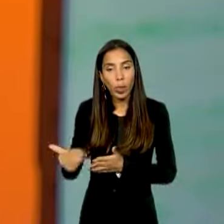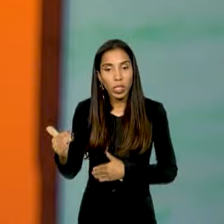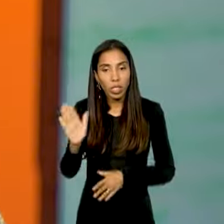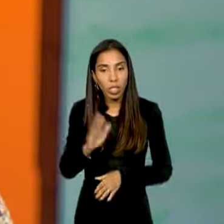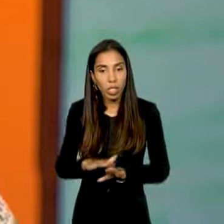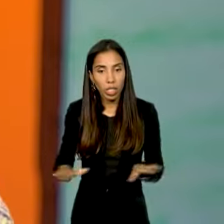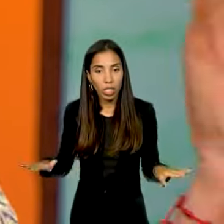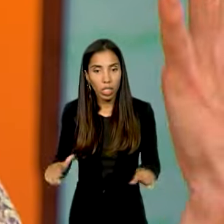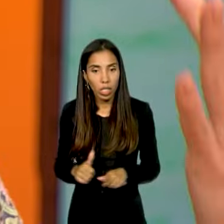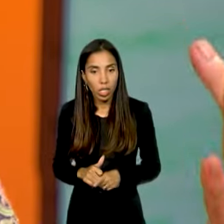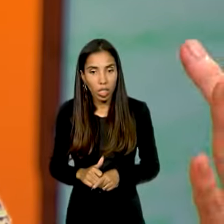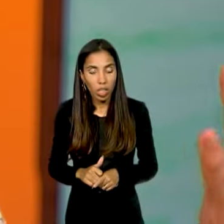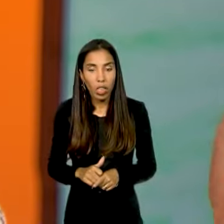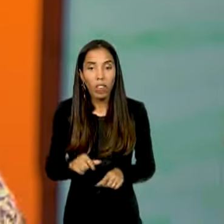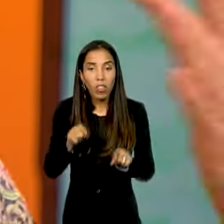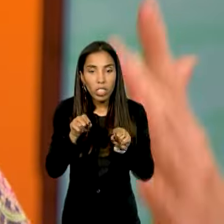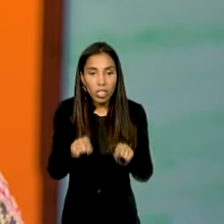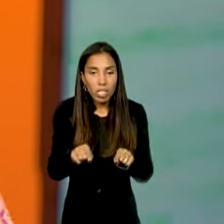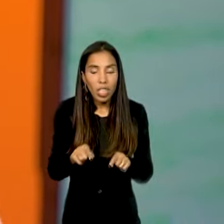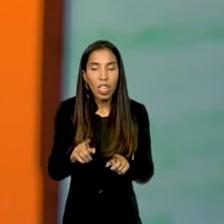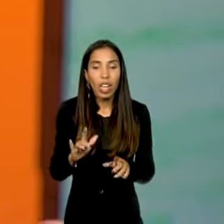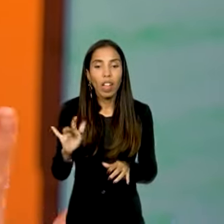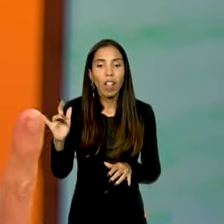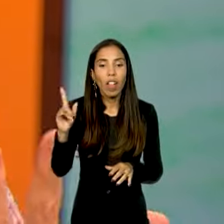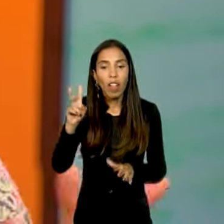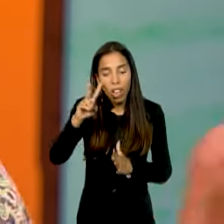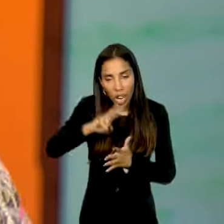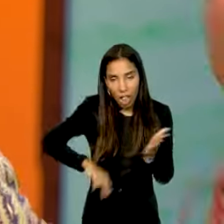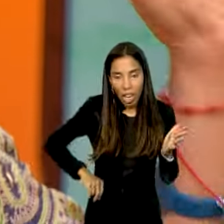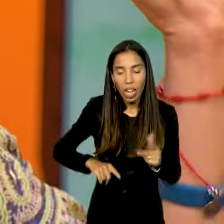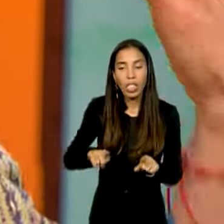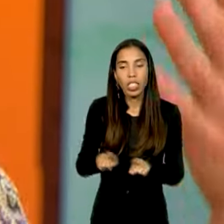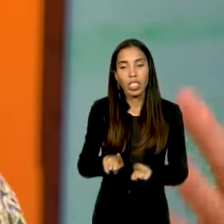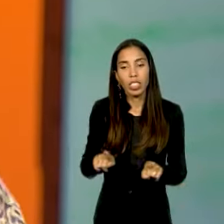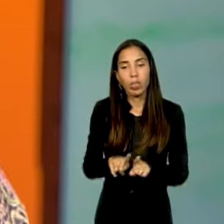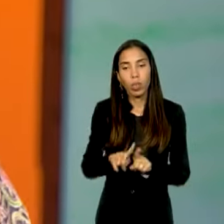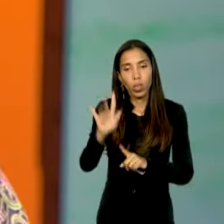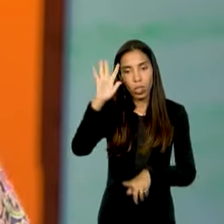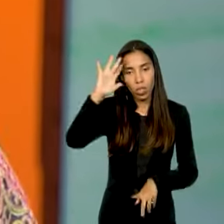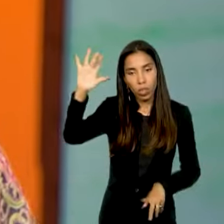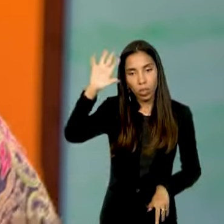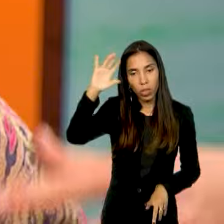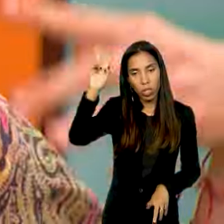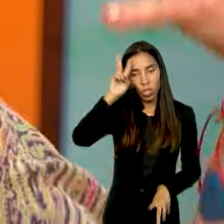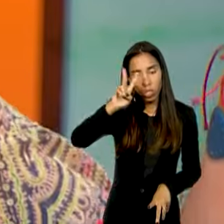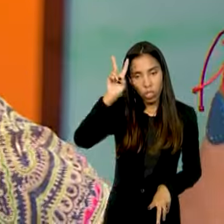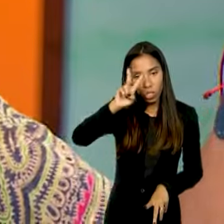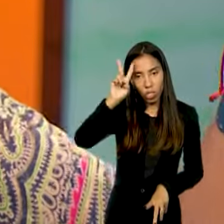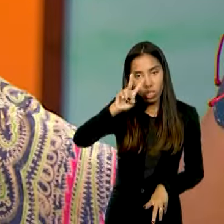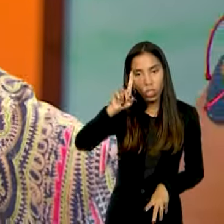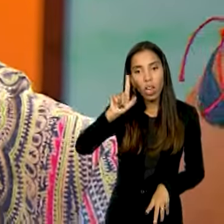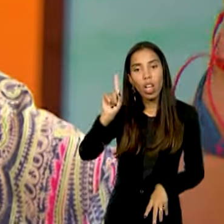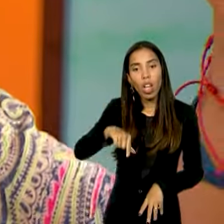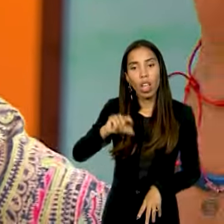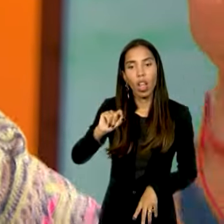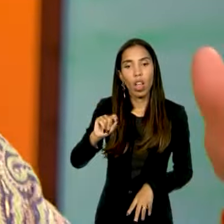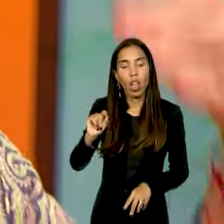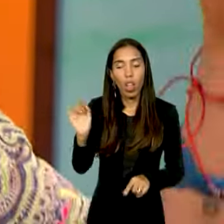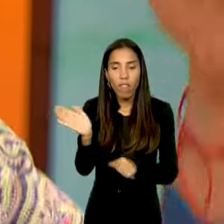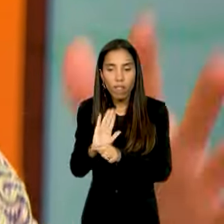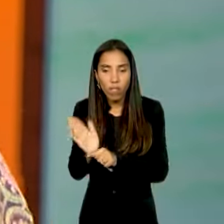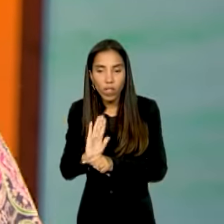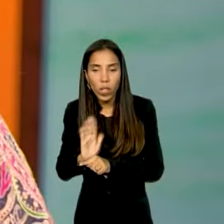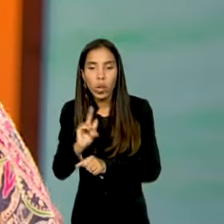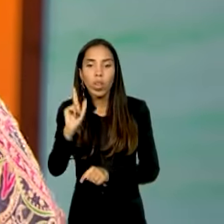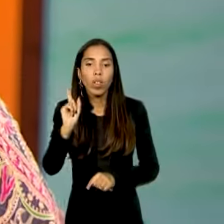como criança, você escuta as histórias e você imagina, ou você lê e você fica se imaginando naquela história, você fica se imaginando naquele filme,